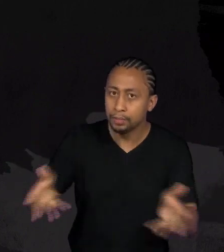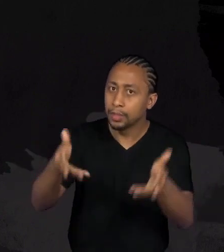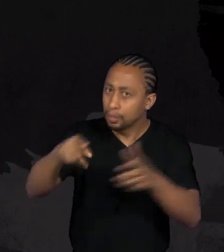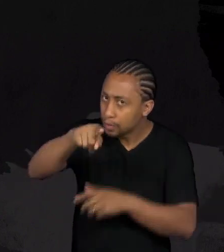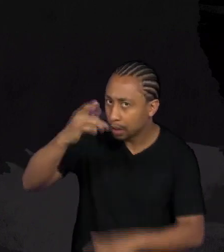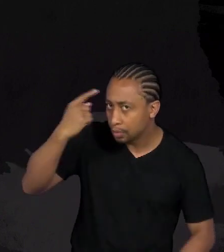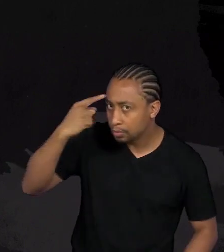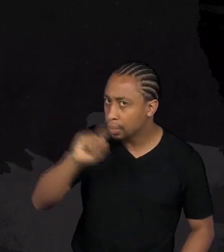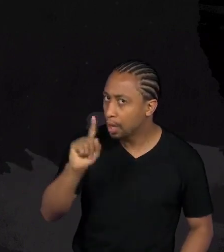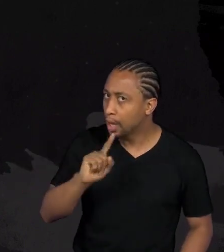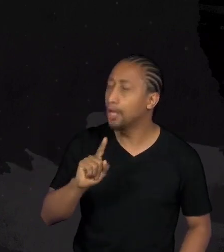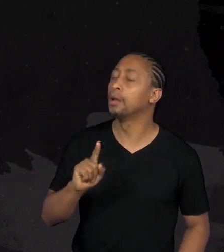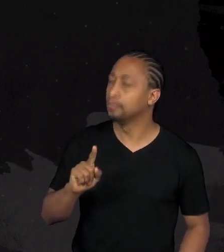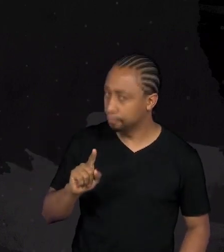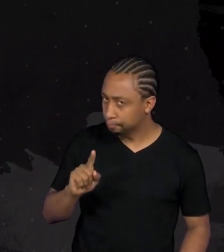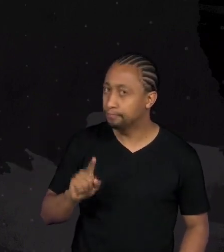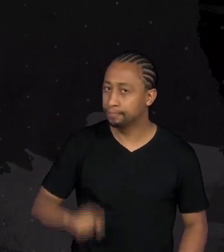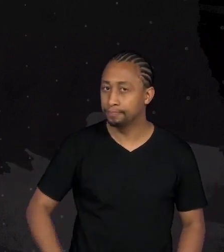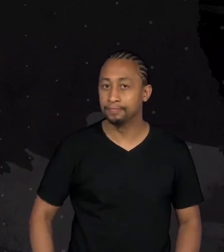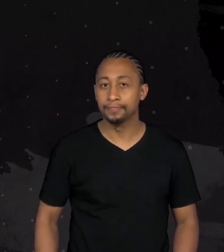sabe.